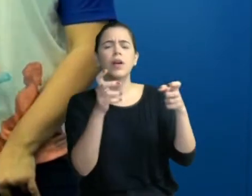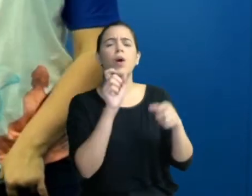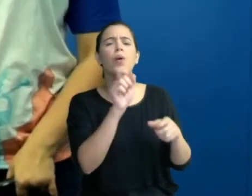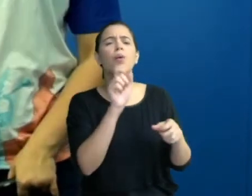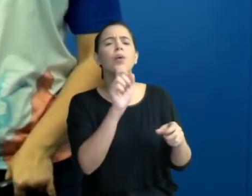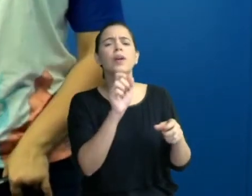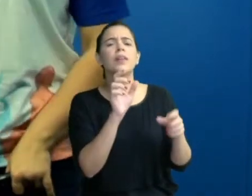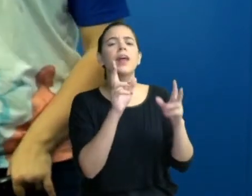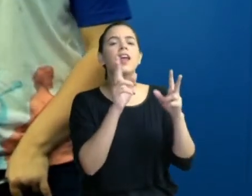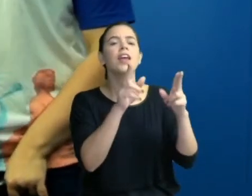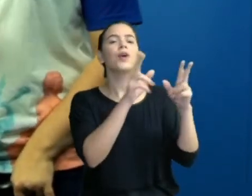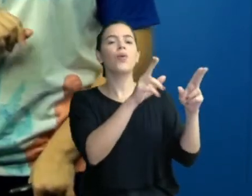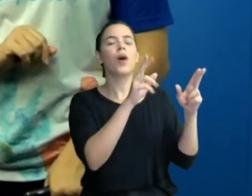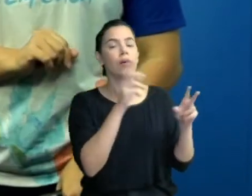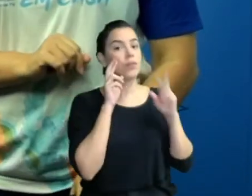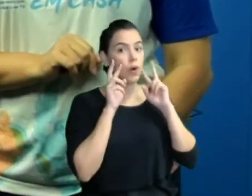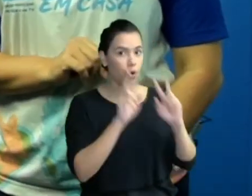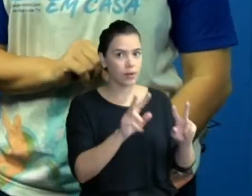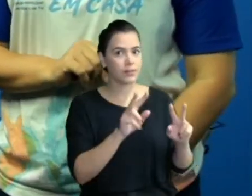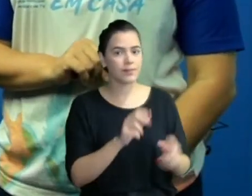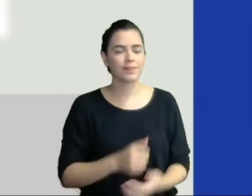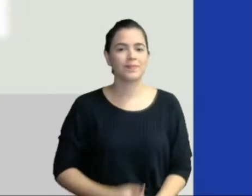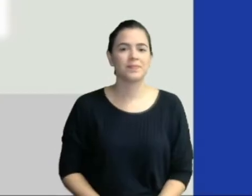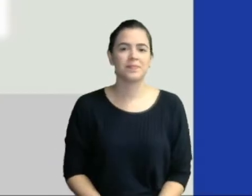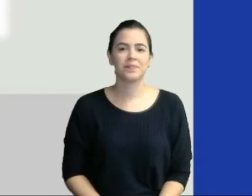eles têm em comum. Dá uma olhadinha na tela.